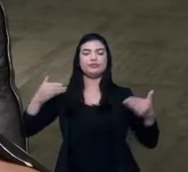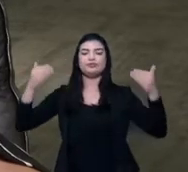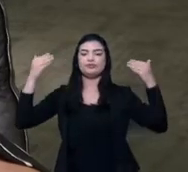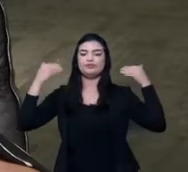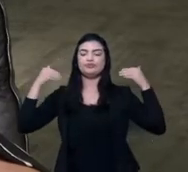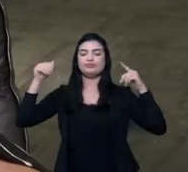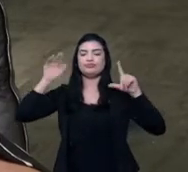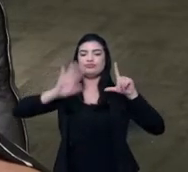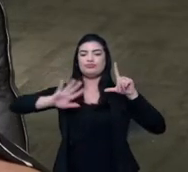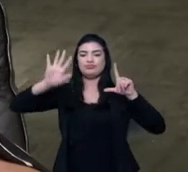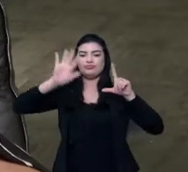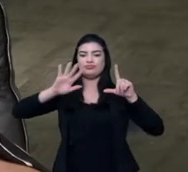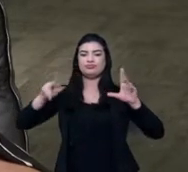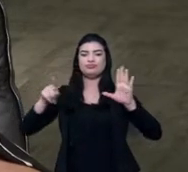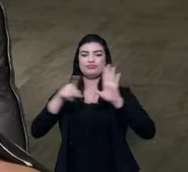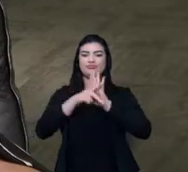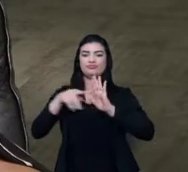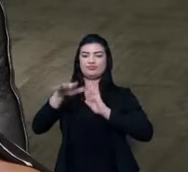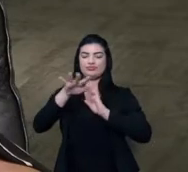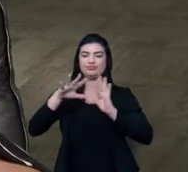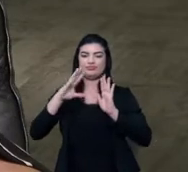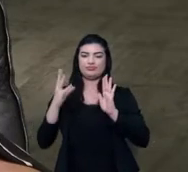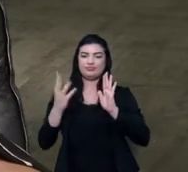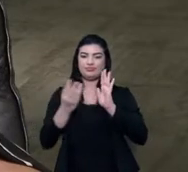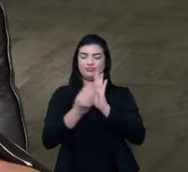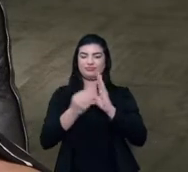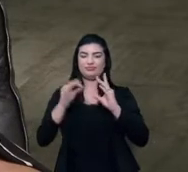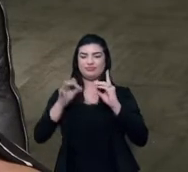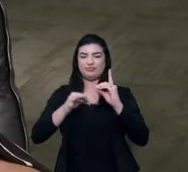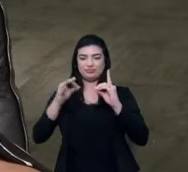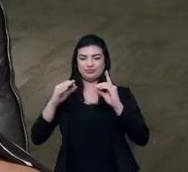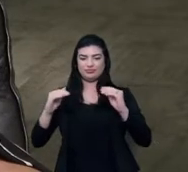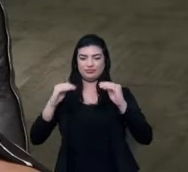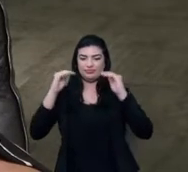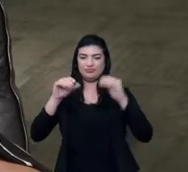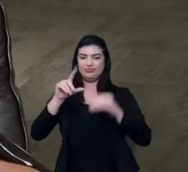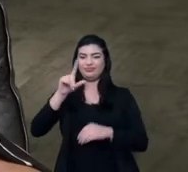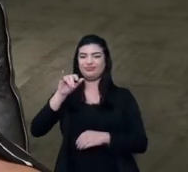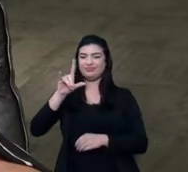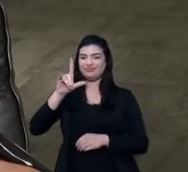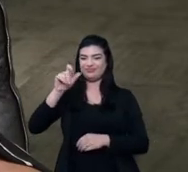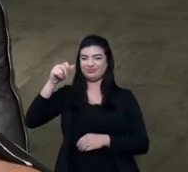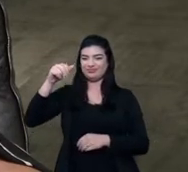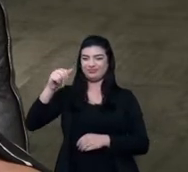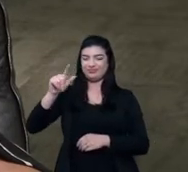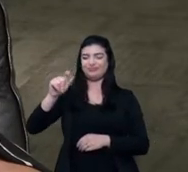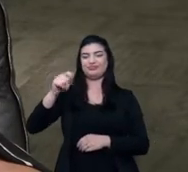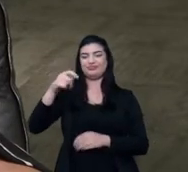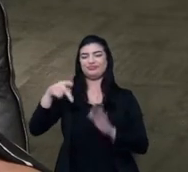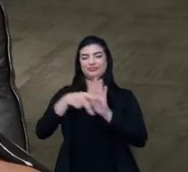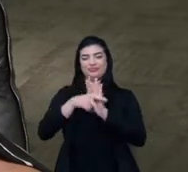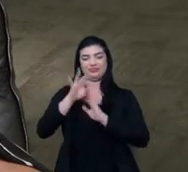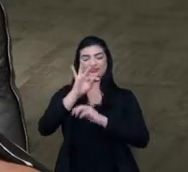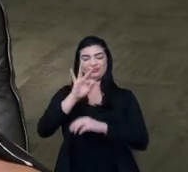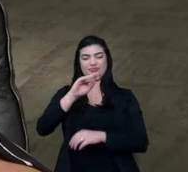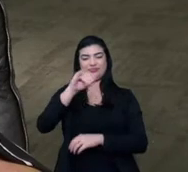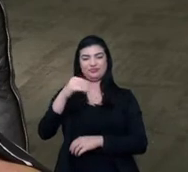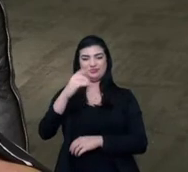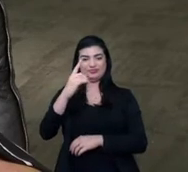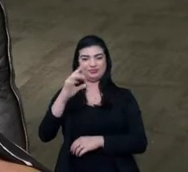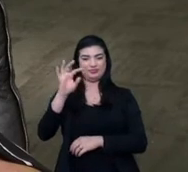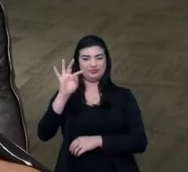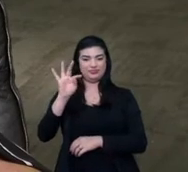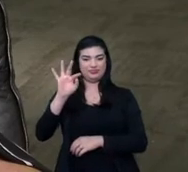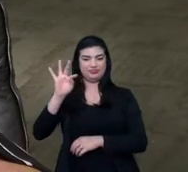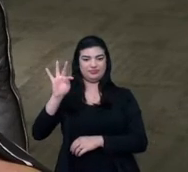do Memorial Espaço Desembargadora Lila Pimenta Duarte, do TJDFT. Meu nome é Lília da Costa, sou